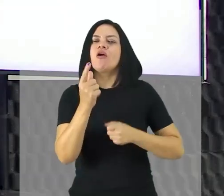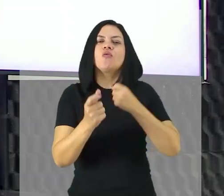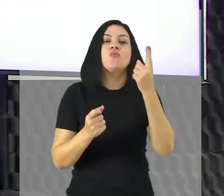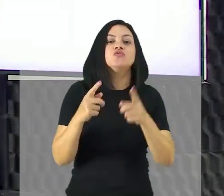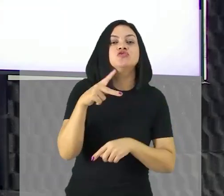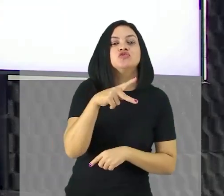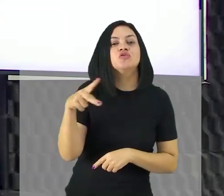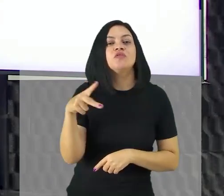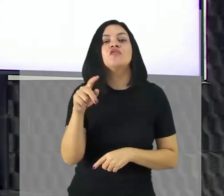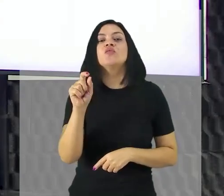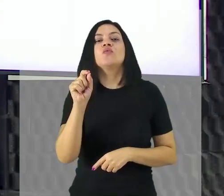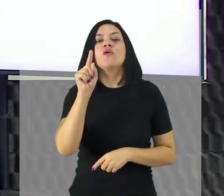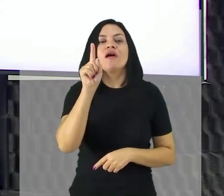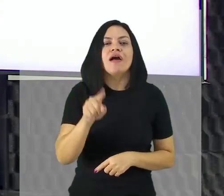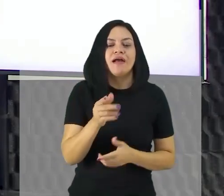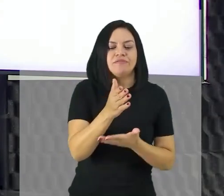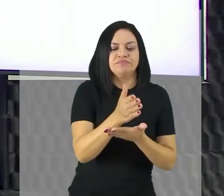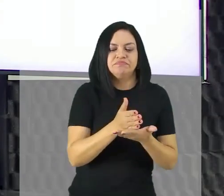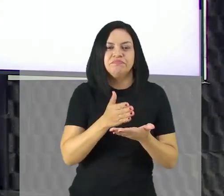a parte